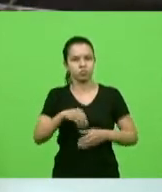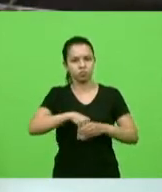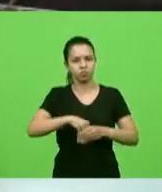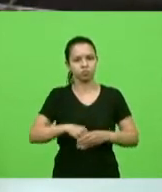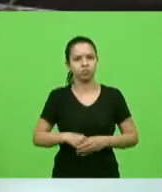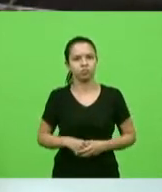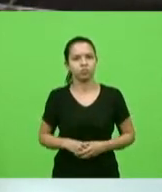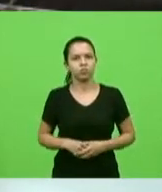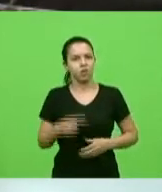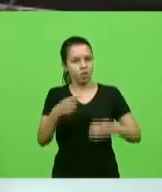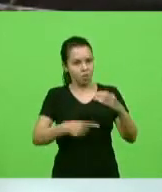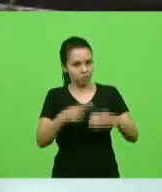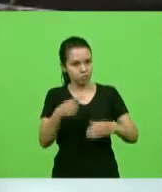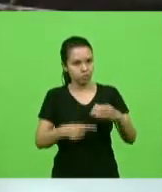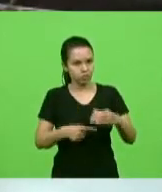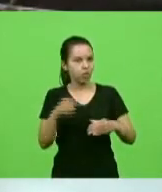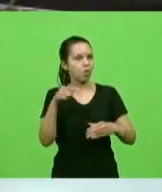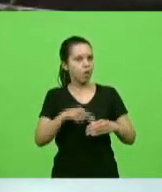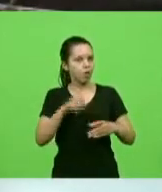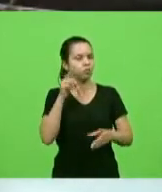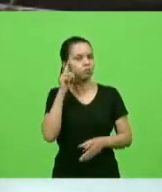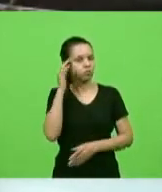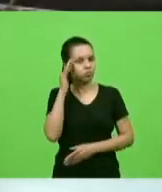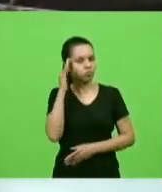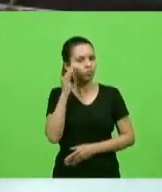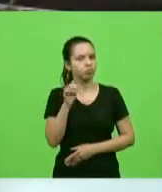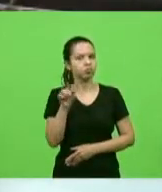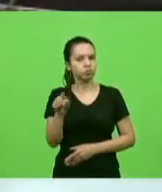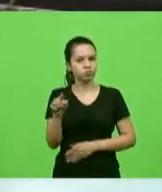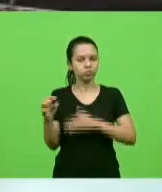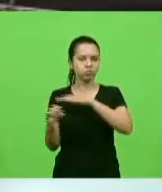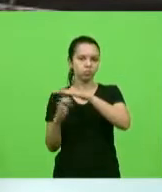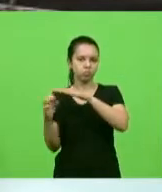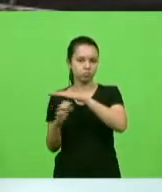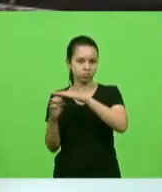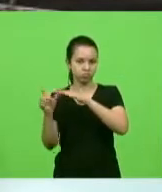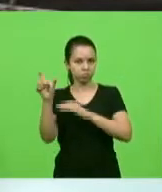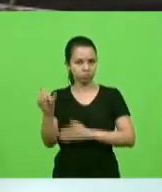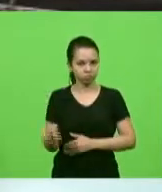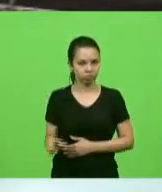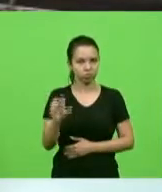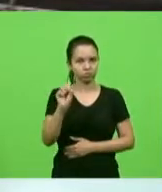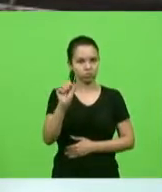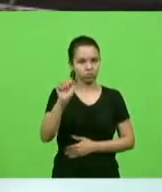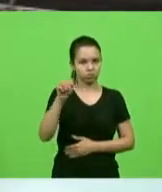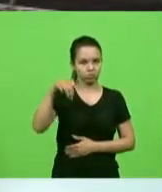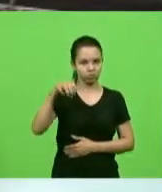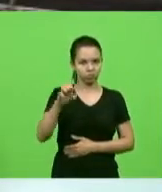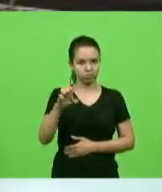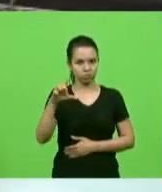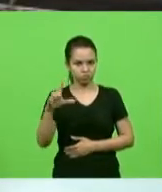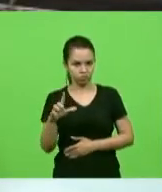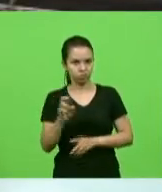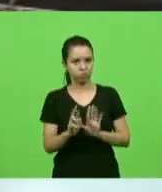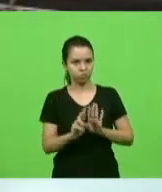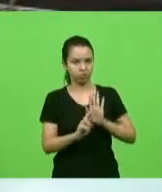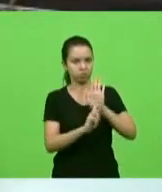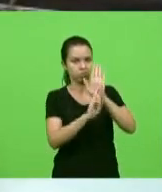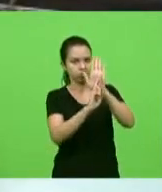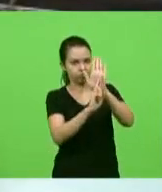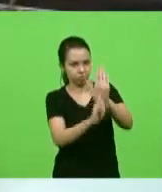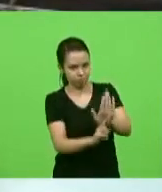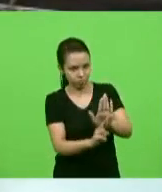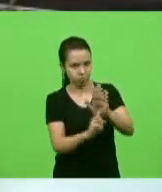A comissão entendeu que o empresário Samuel de Brito Rodovalho, representante comercial da empresa de